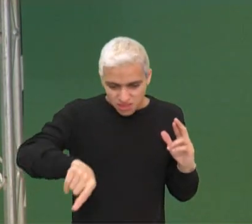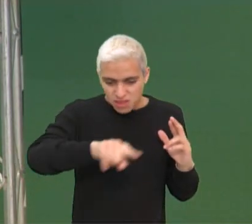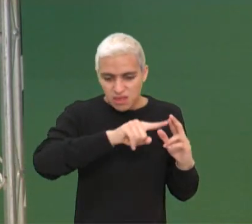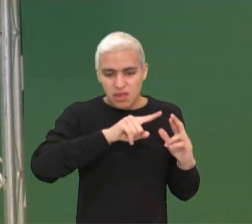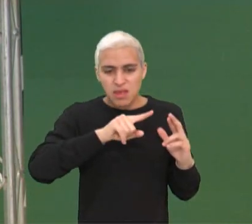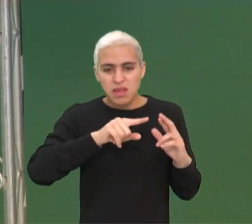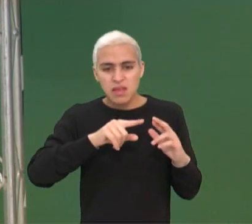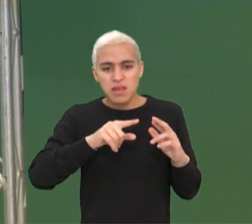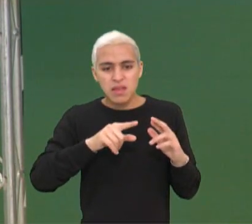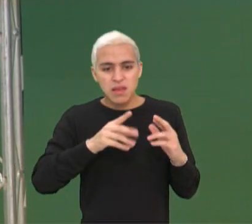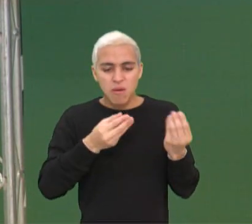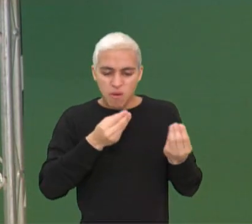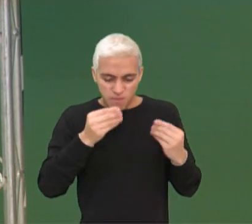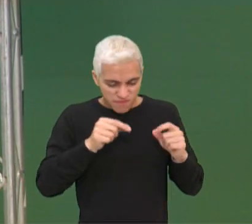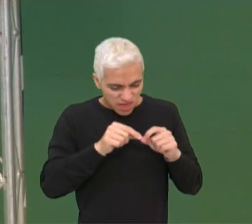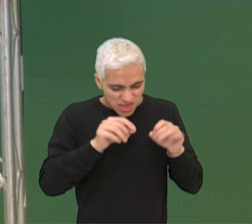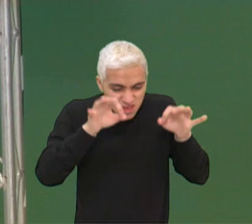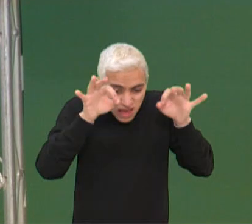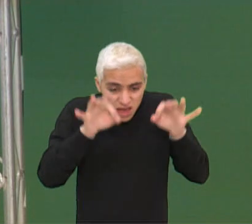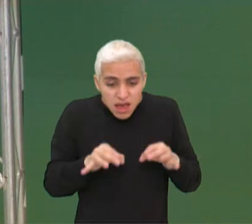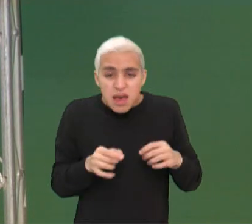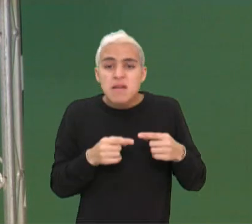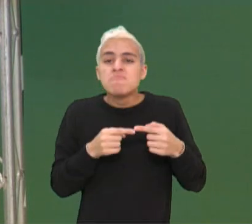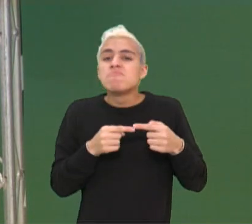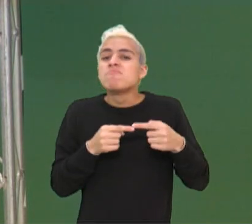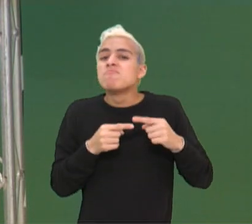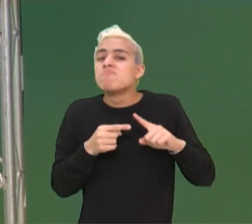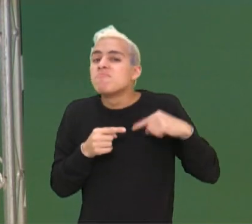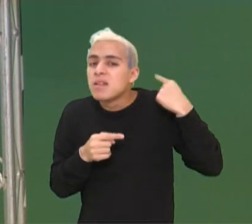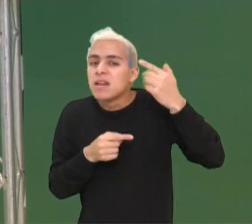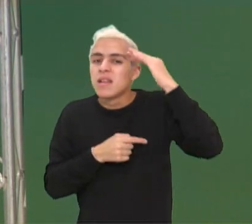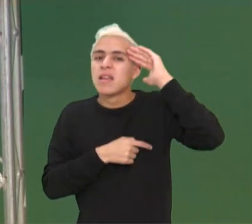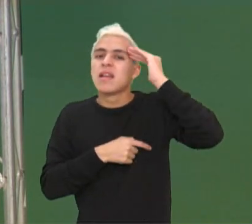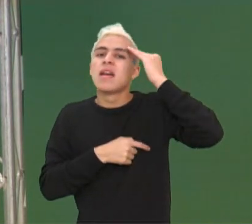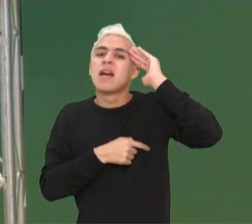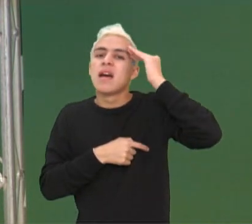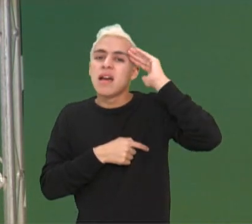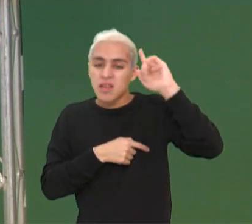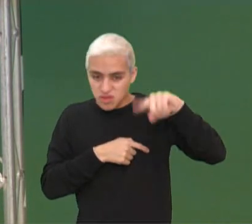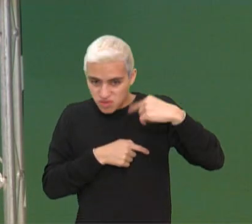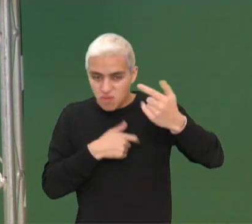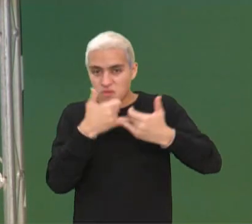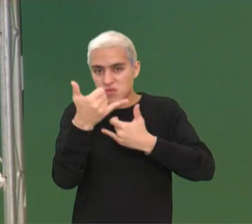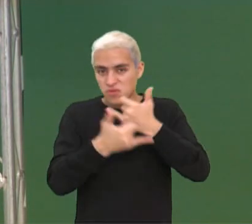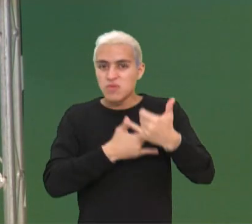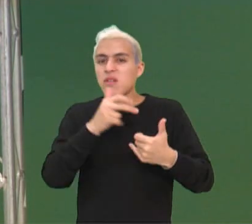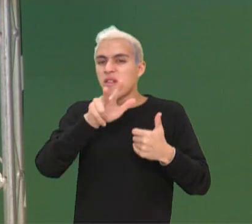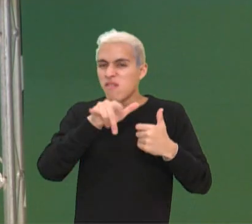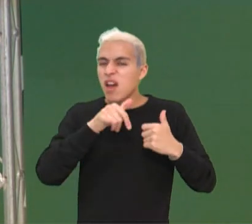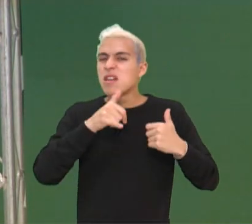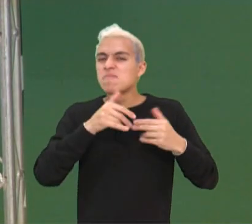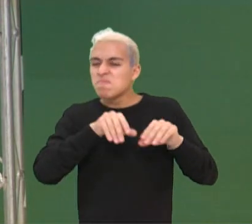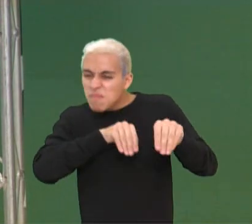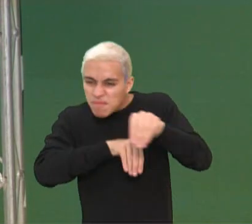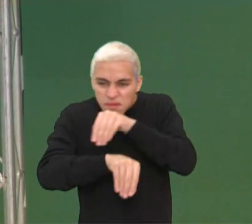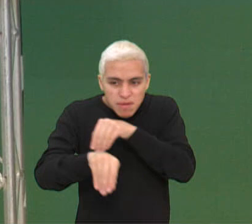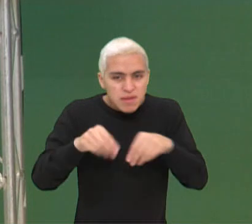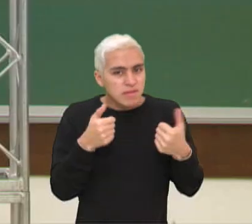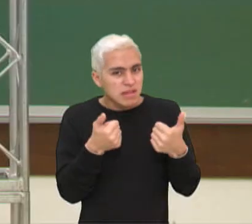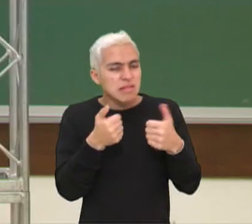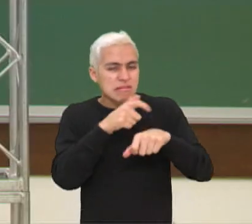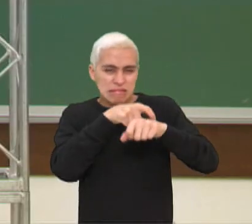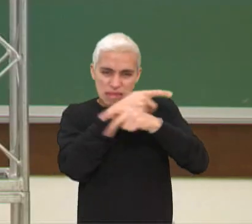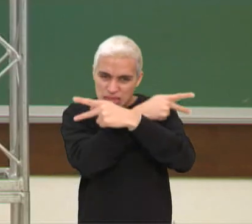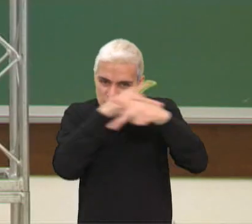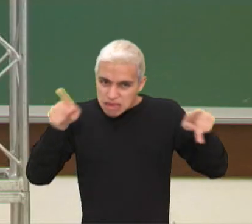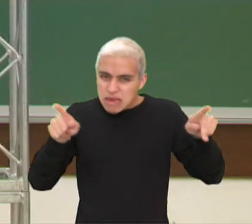é bom você gravar, grifar bem esse tabuleiro para que a gente possa entender ele no outro jogo que a gente vai praticar. Ok? Dá um tempinho para vocês,